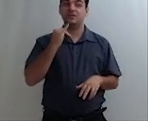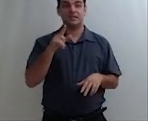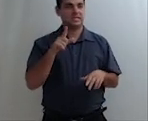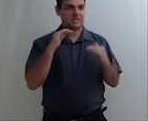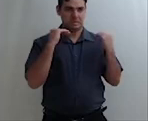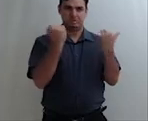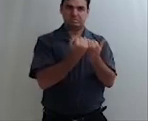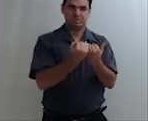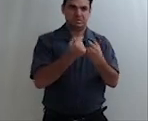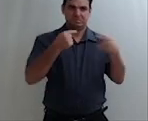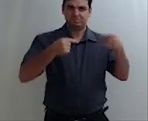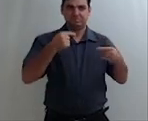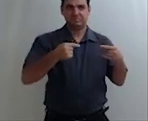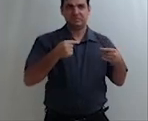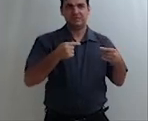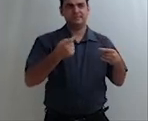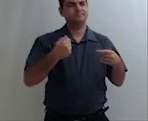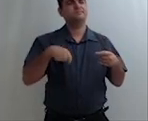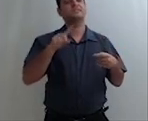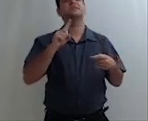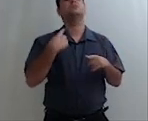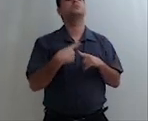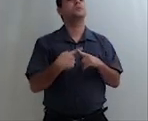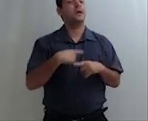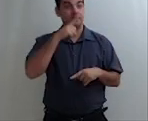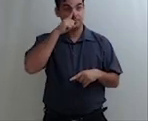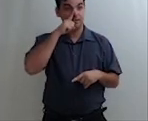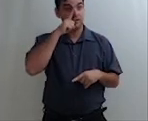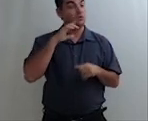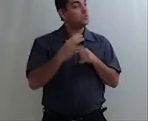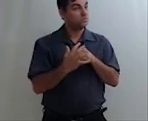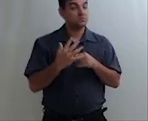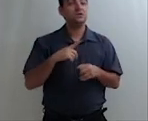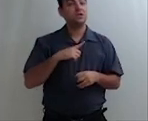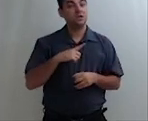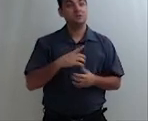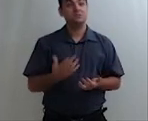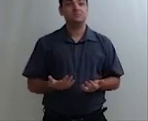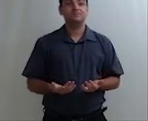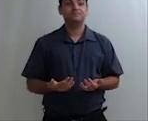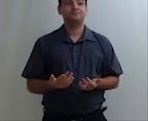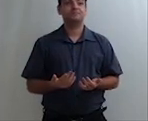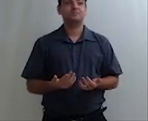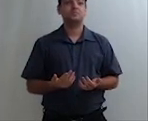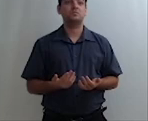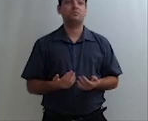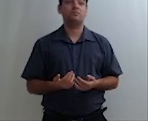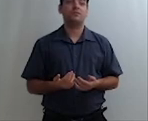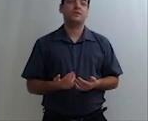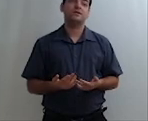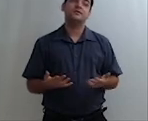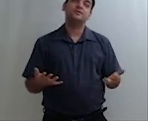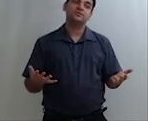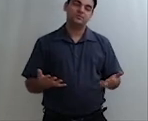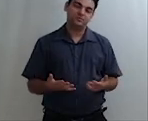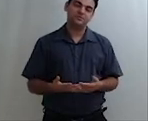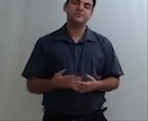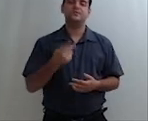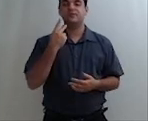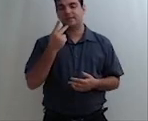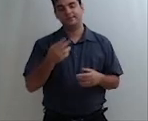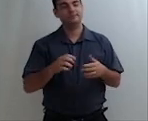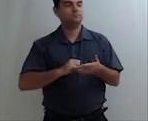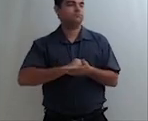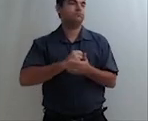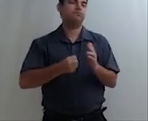Custódia em função dos riscos de contaminação não é então isso eh já cito já citei aqui